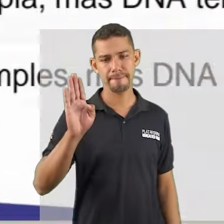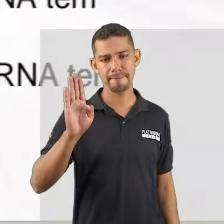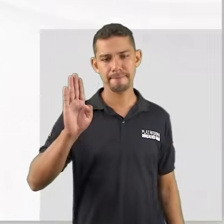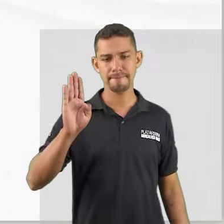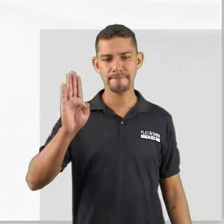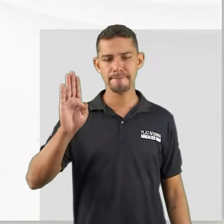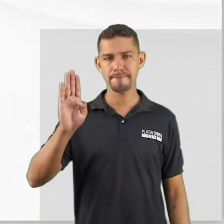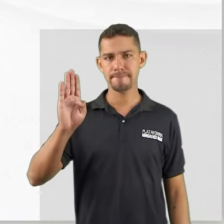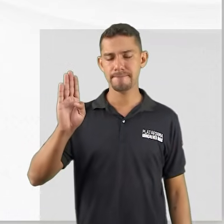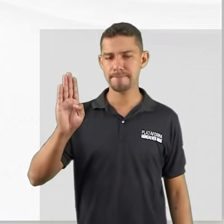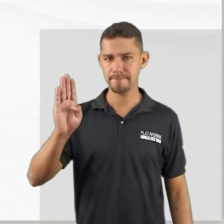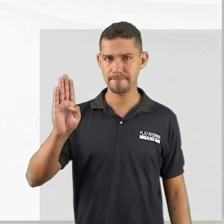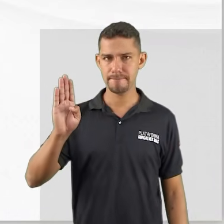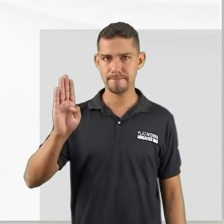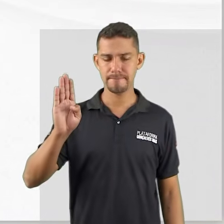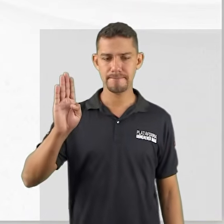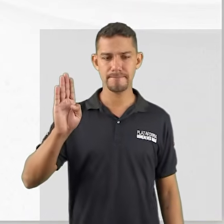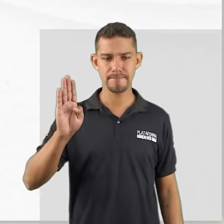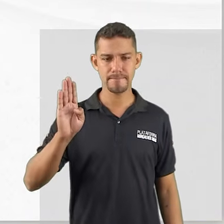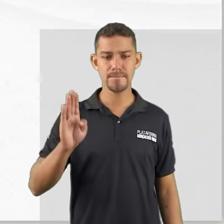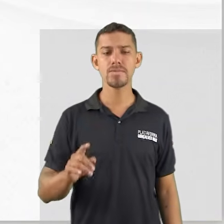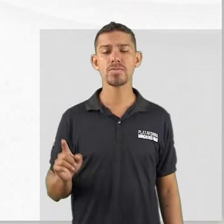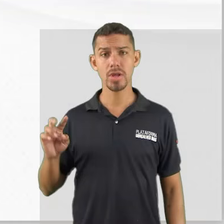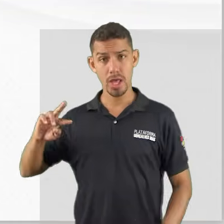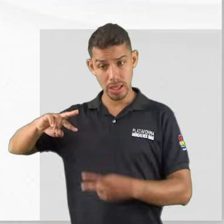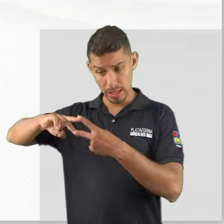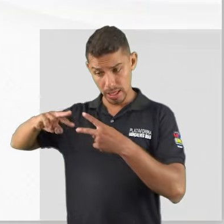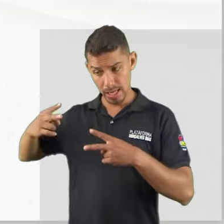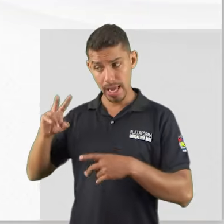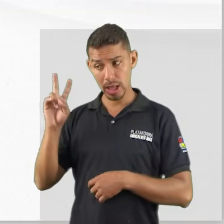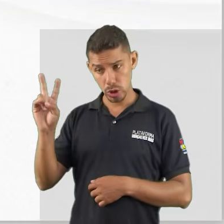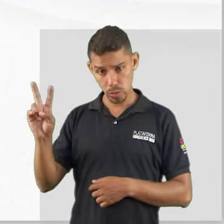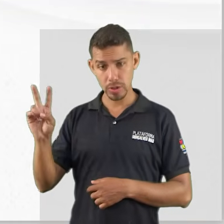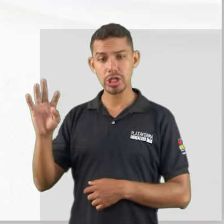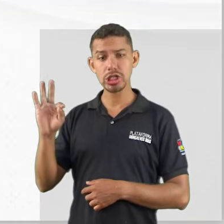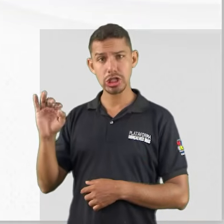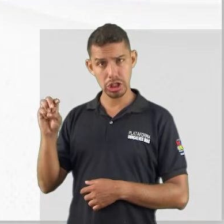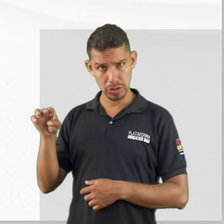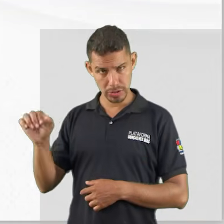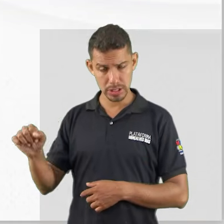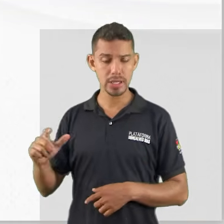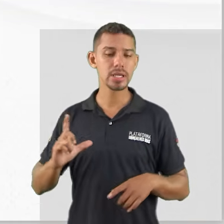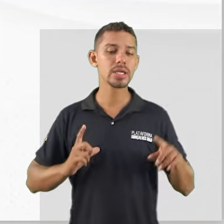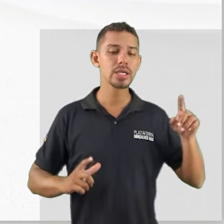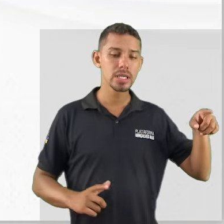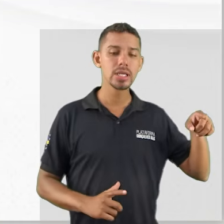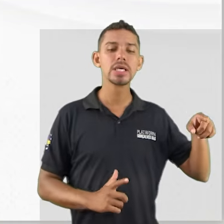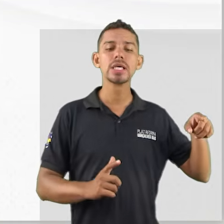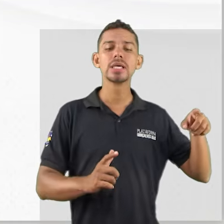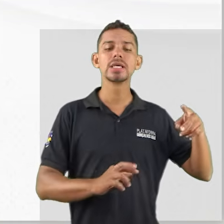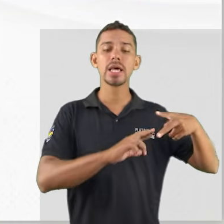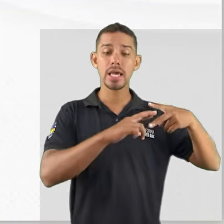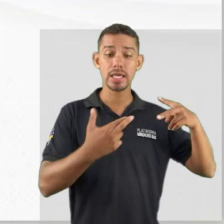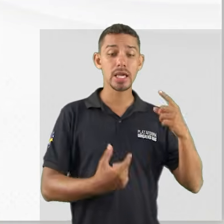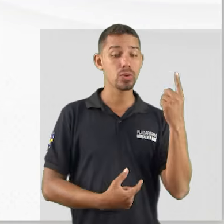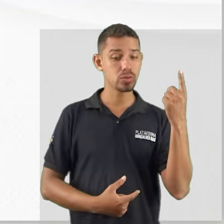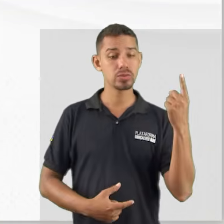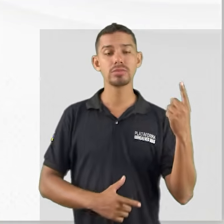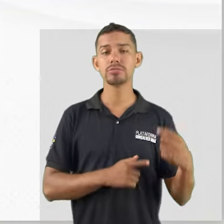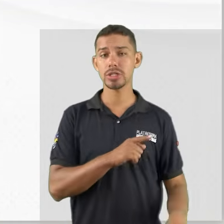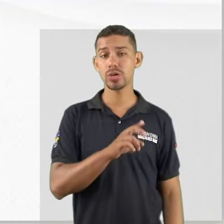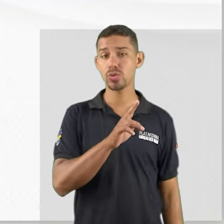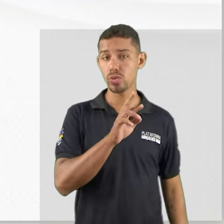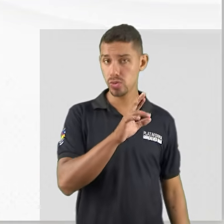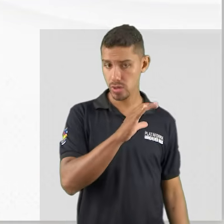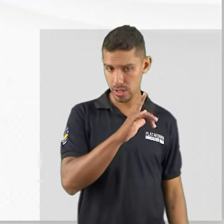né, a resposta certa é a letra B. O DNA é fita dupla com timina e o RNA é fita simples com uracila. Tranquilo,